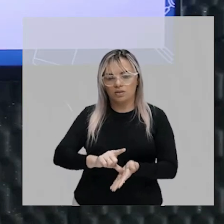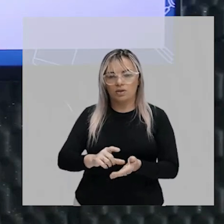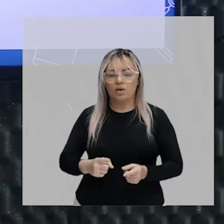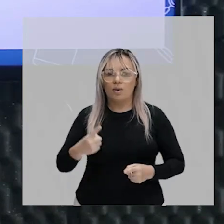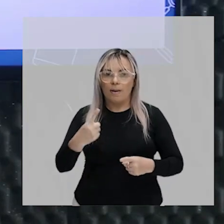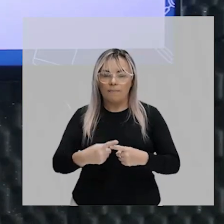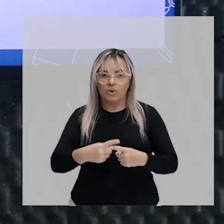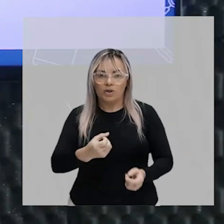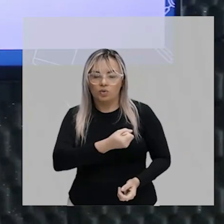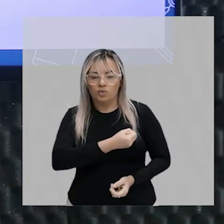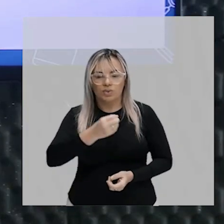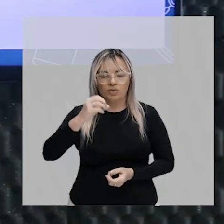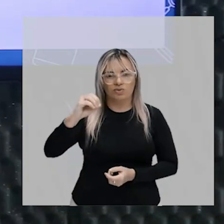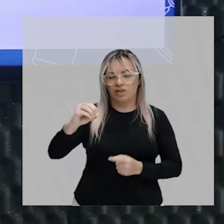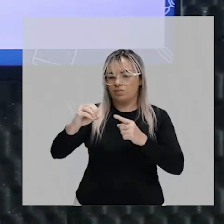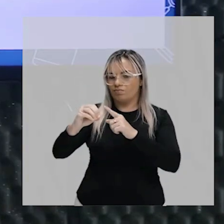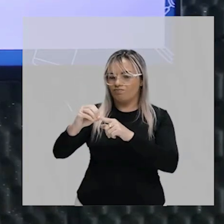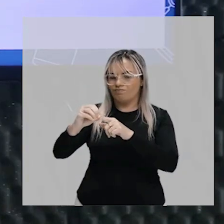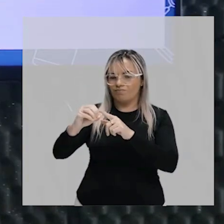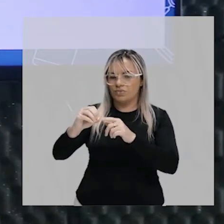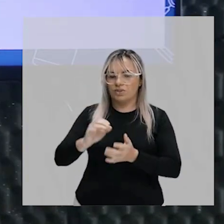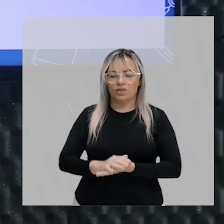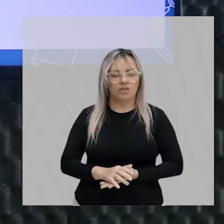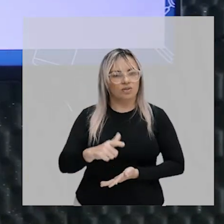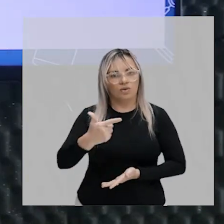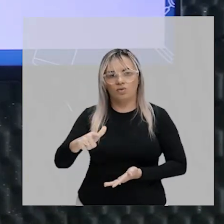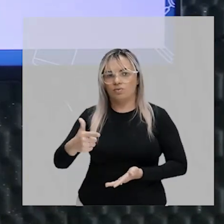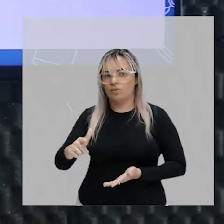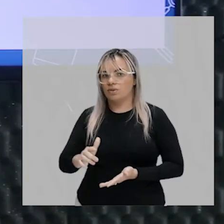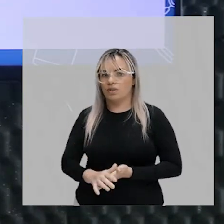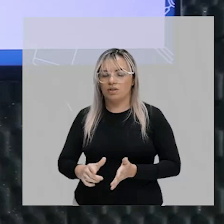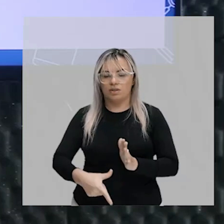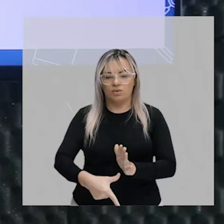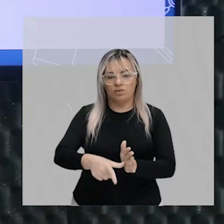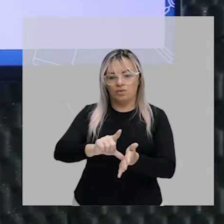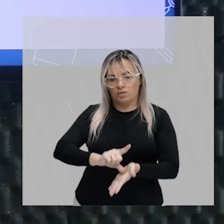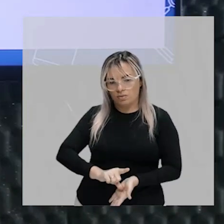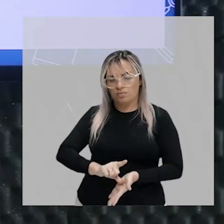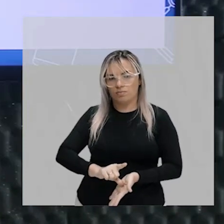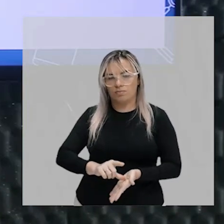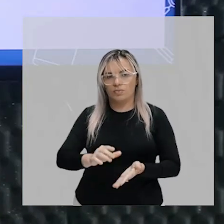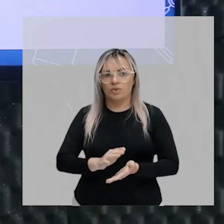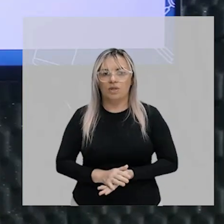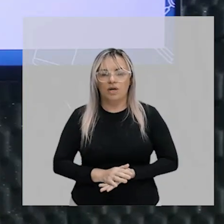o zero né Ele é o único que não possui antecessor Então se tipo por acaso né